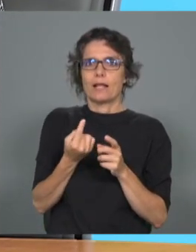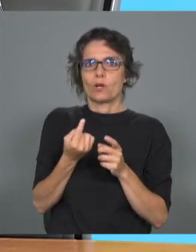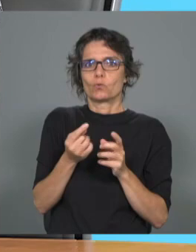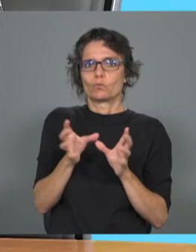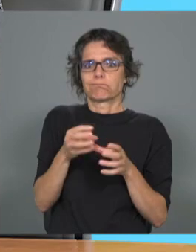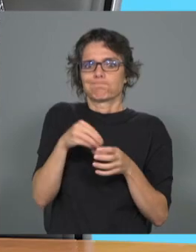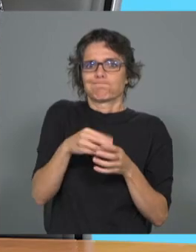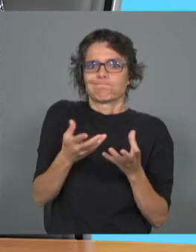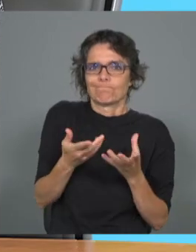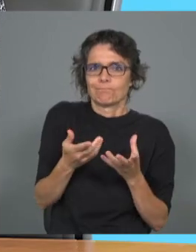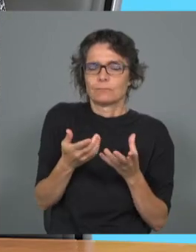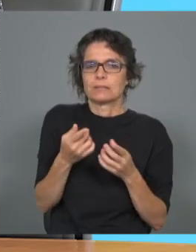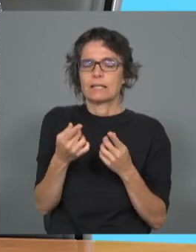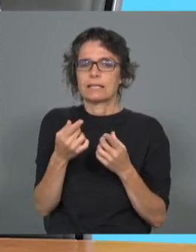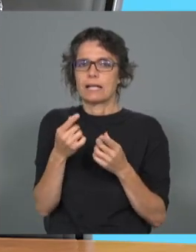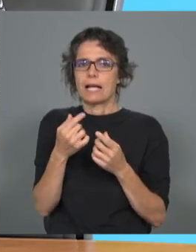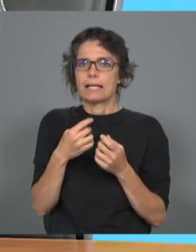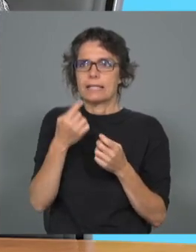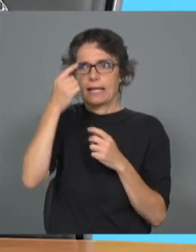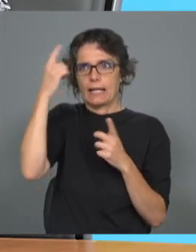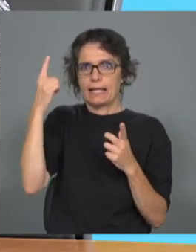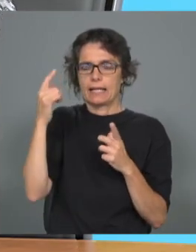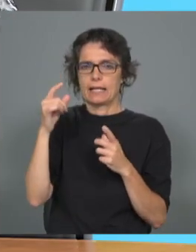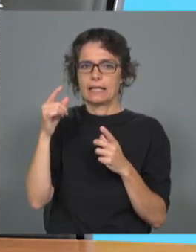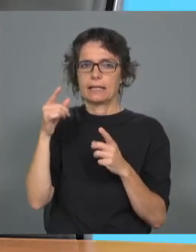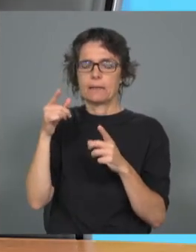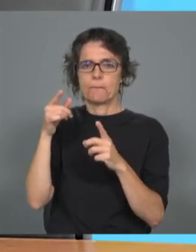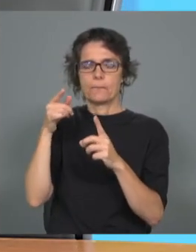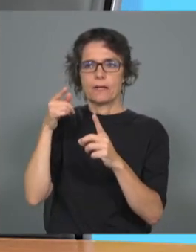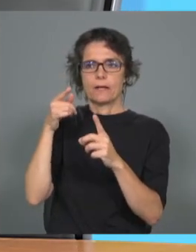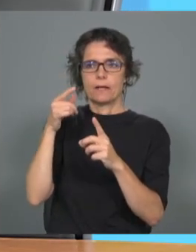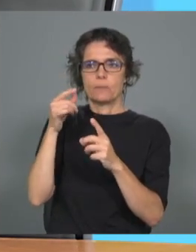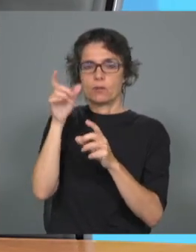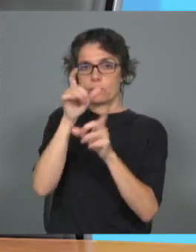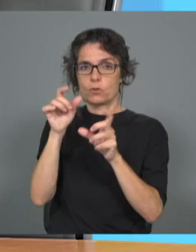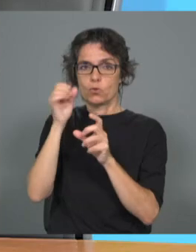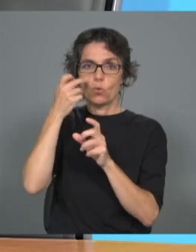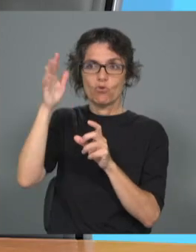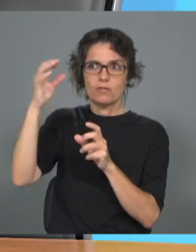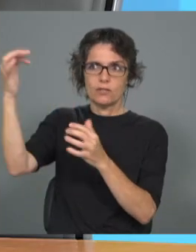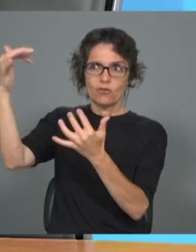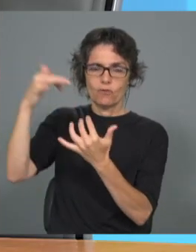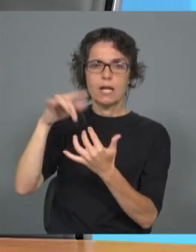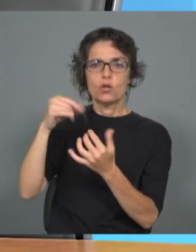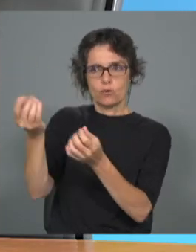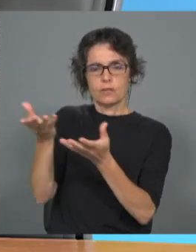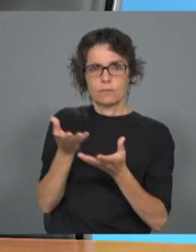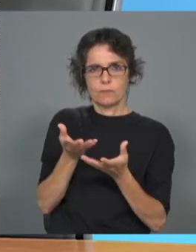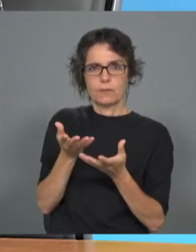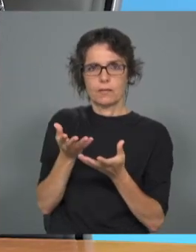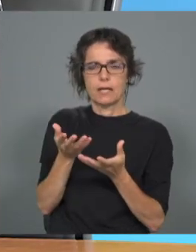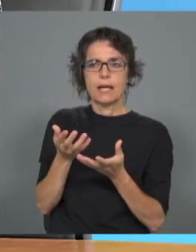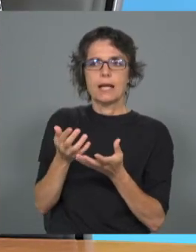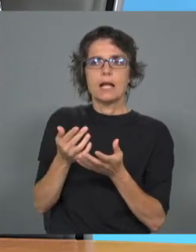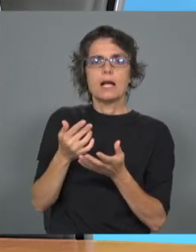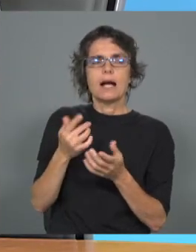ser combatido, de que os migrantes são só alvo, são só para receber. E os imigrantes têm qualquer coisa para nos